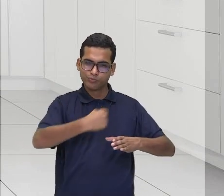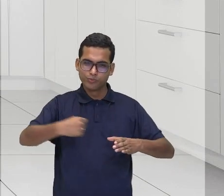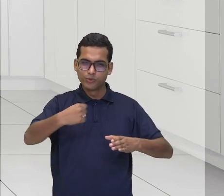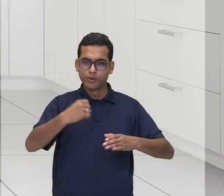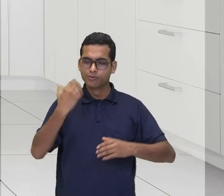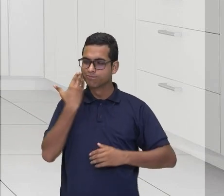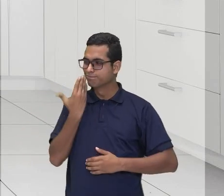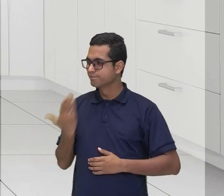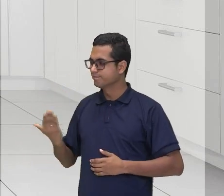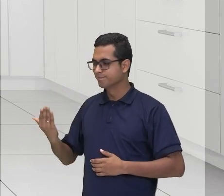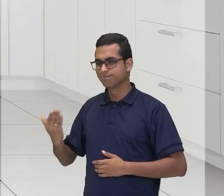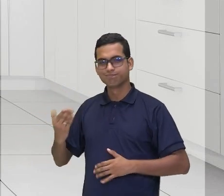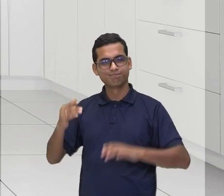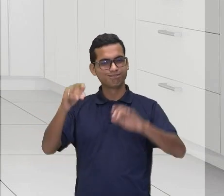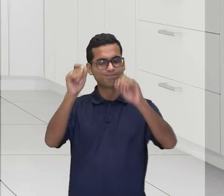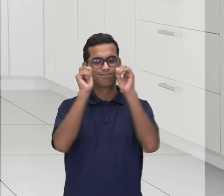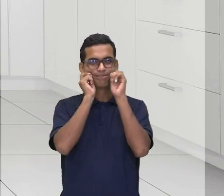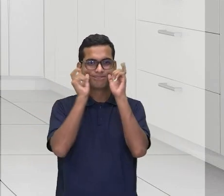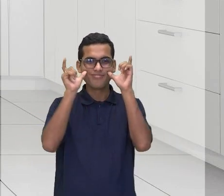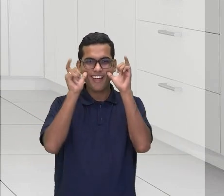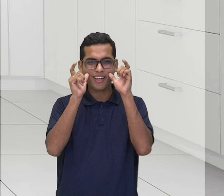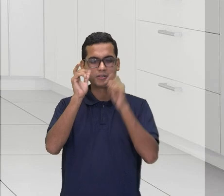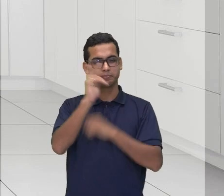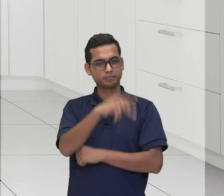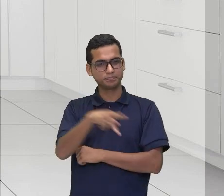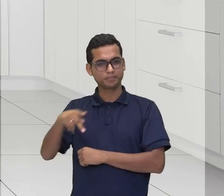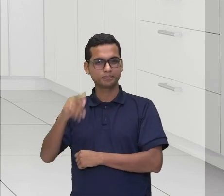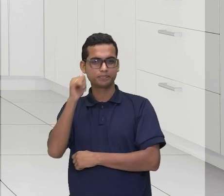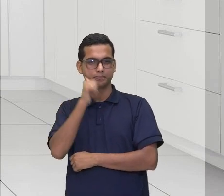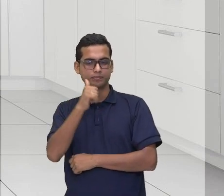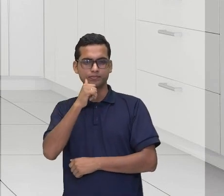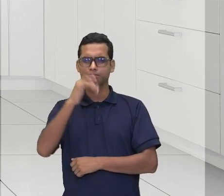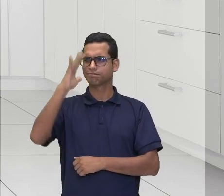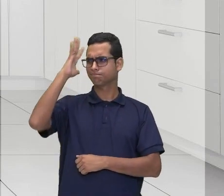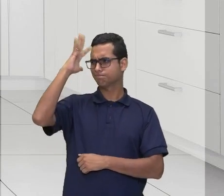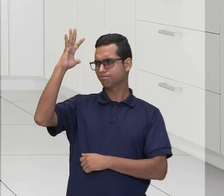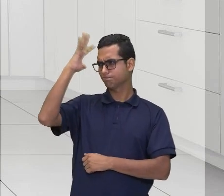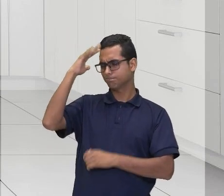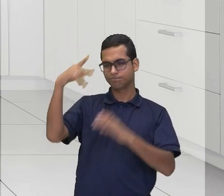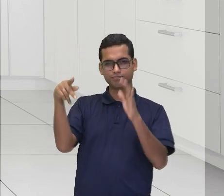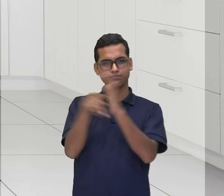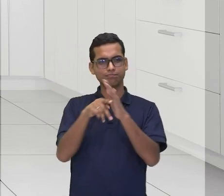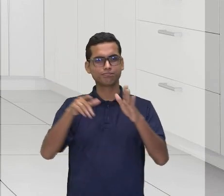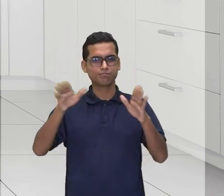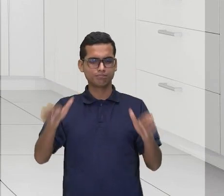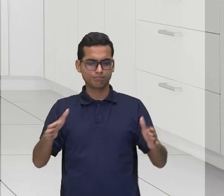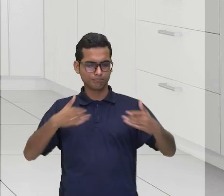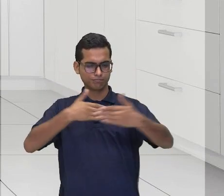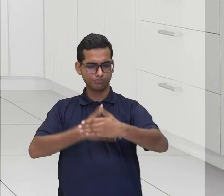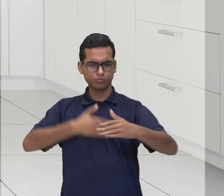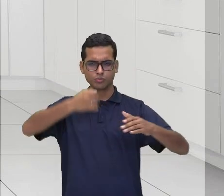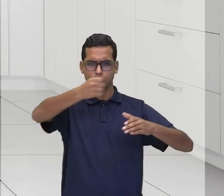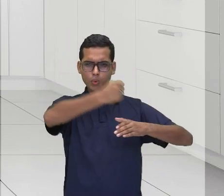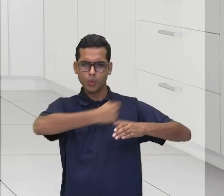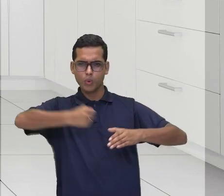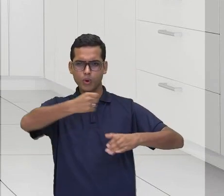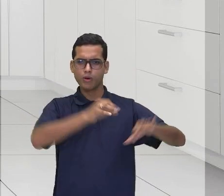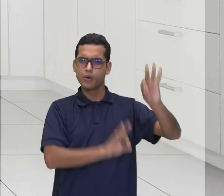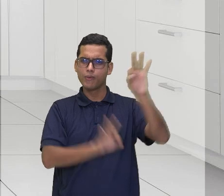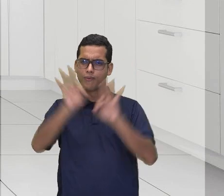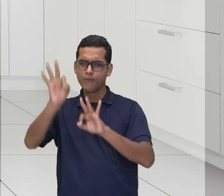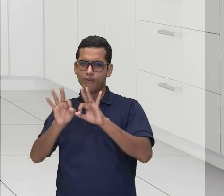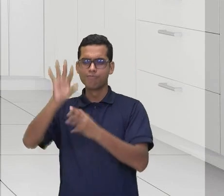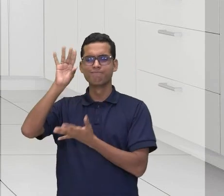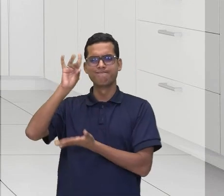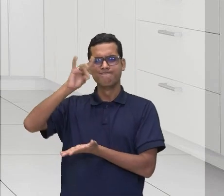das professoras. Imagina ter uma cozinha assim, toda planejada,